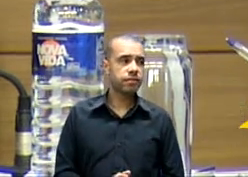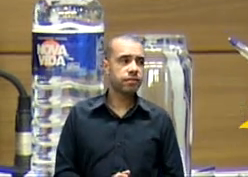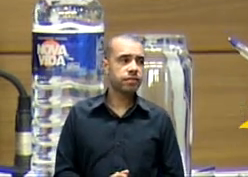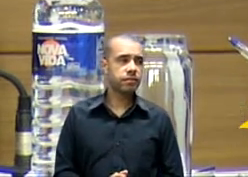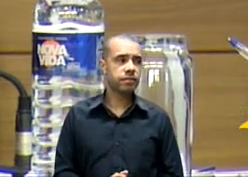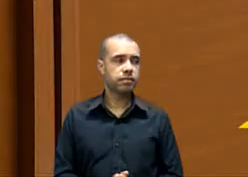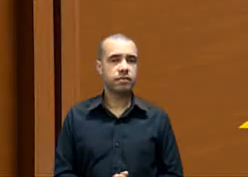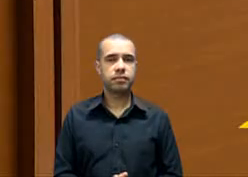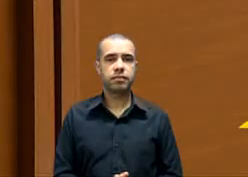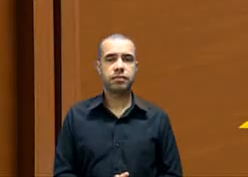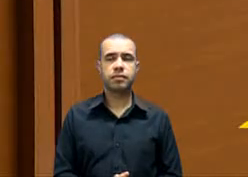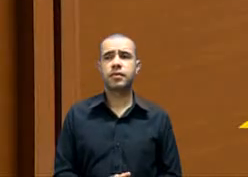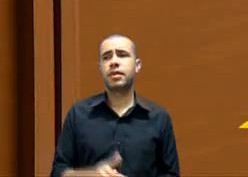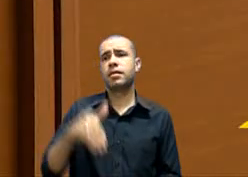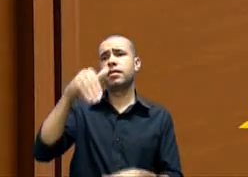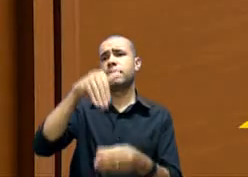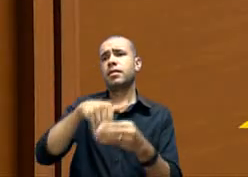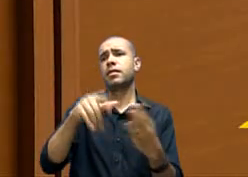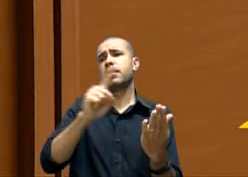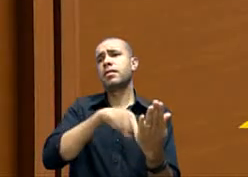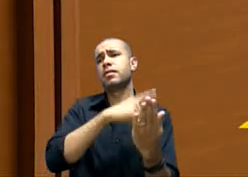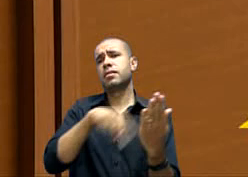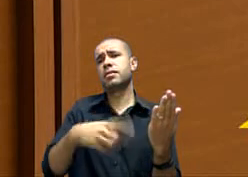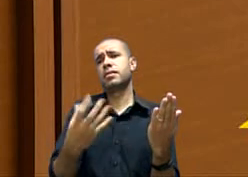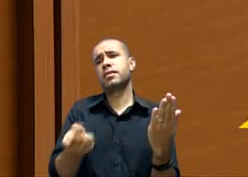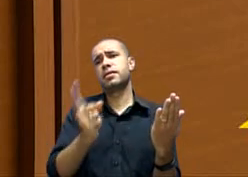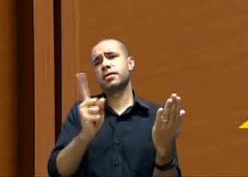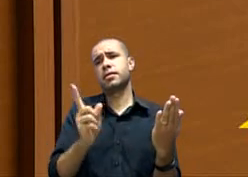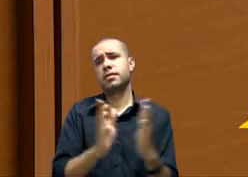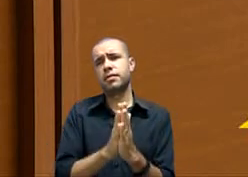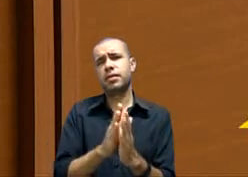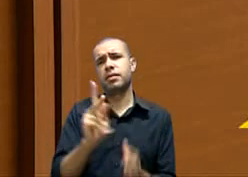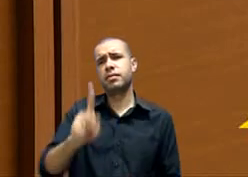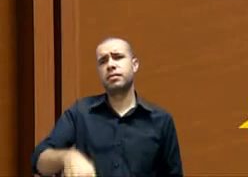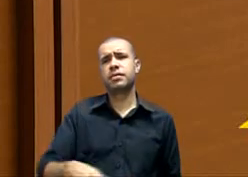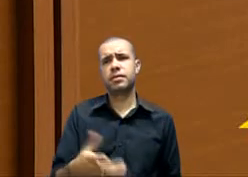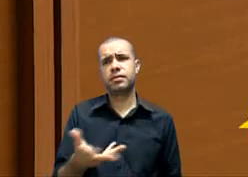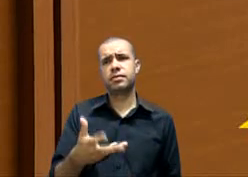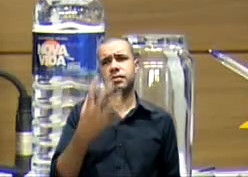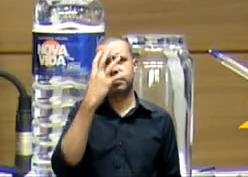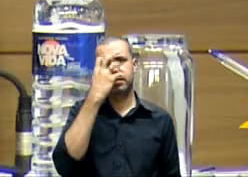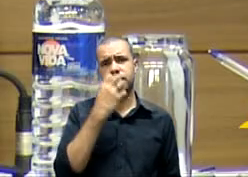Não, Alberto, vamos com o presidente, está bravo. Vamos lá, vereador.